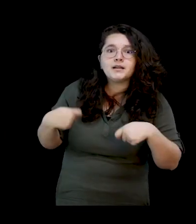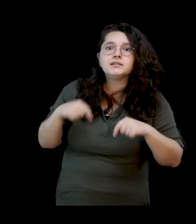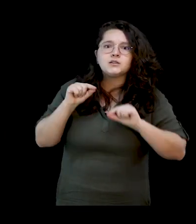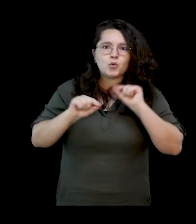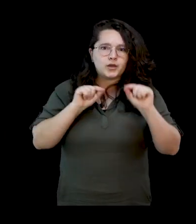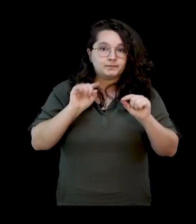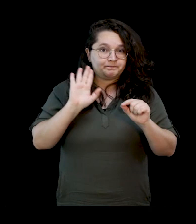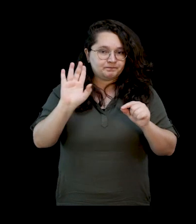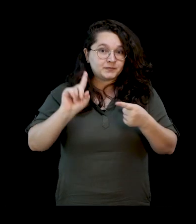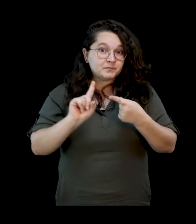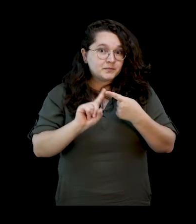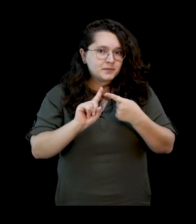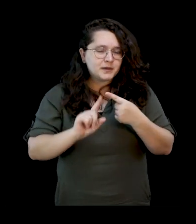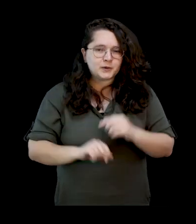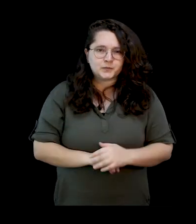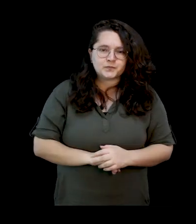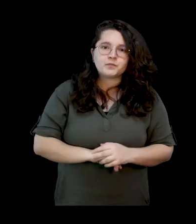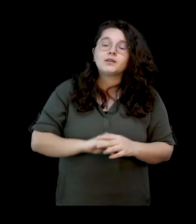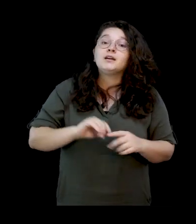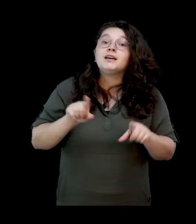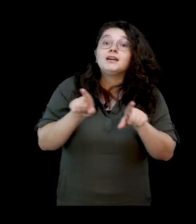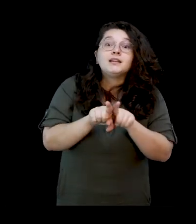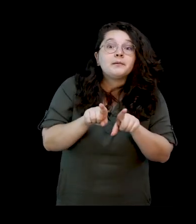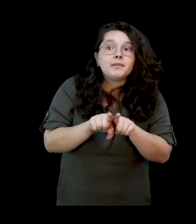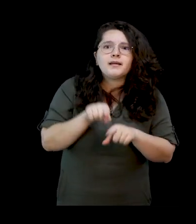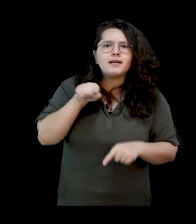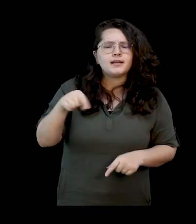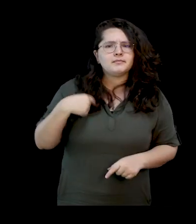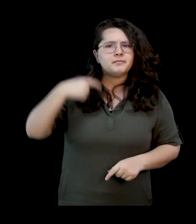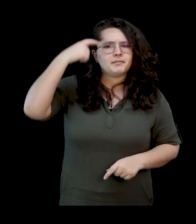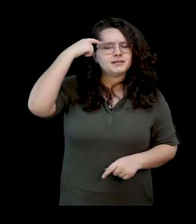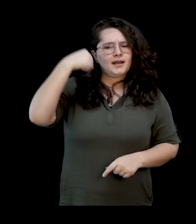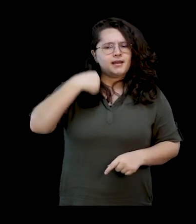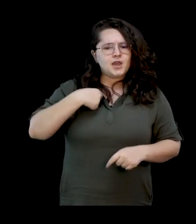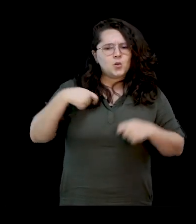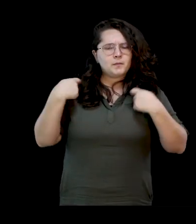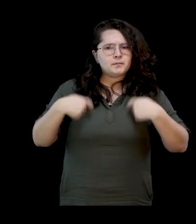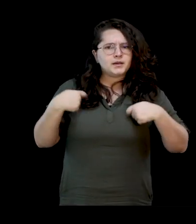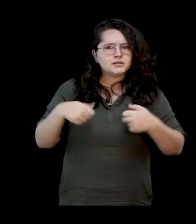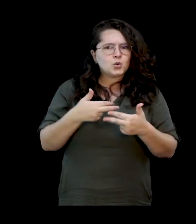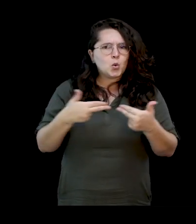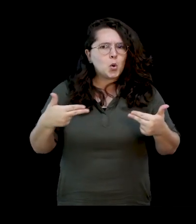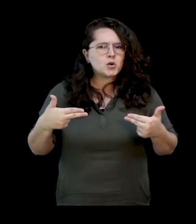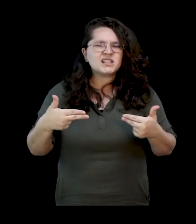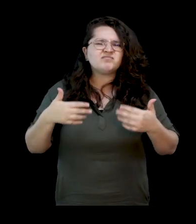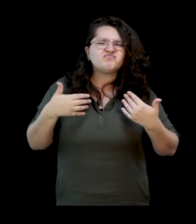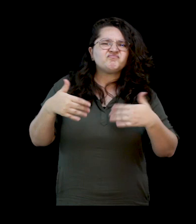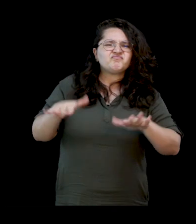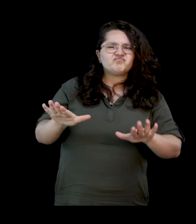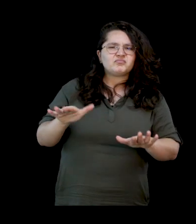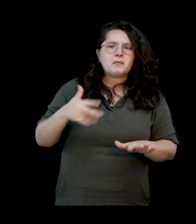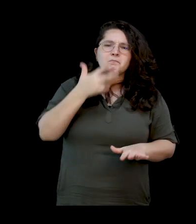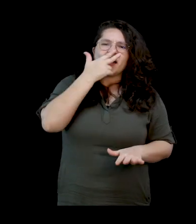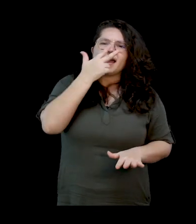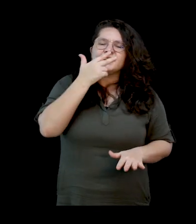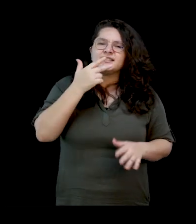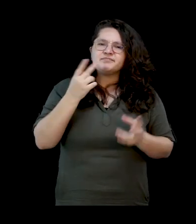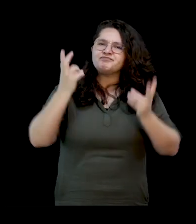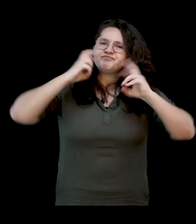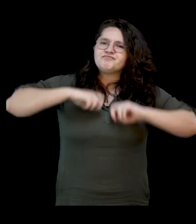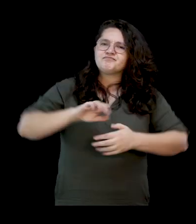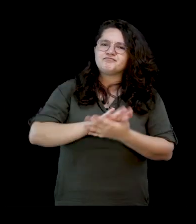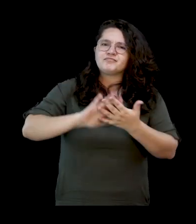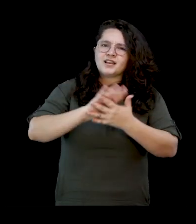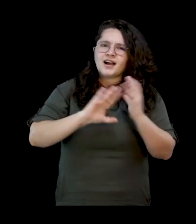estão ao redor. Primeiro ponto. E que não levem em consideração sequer as próprias necessidades